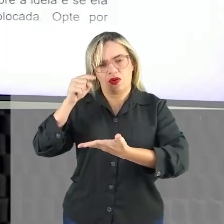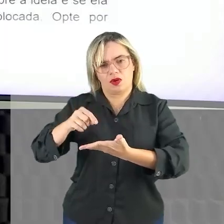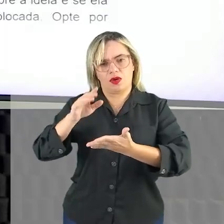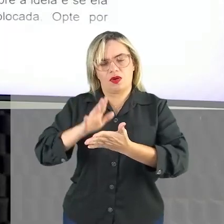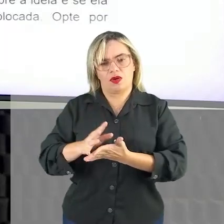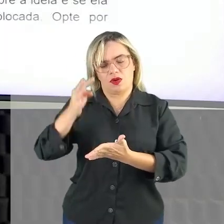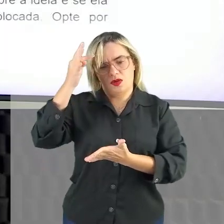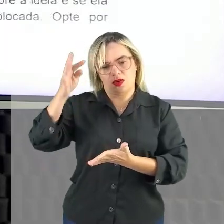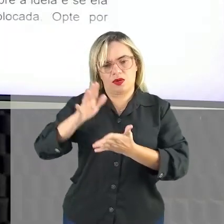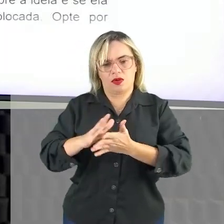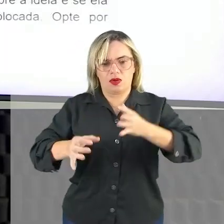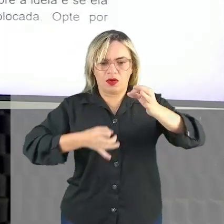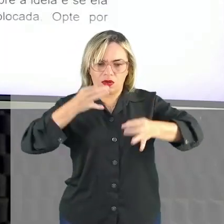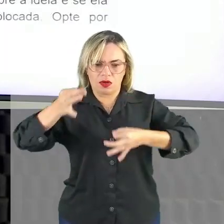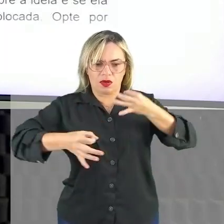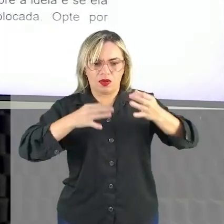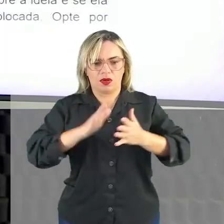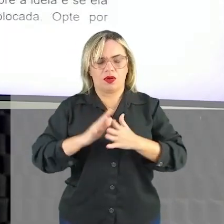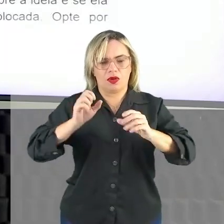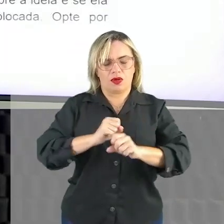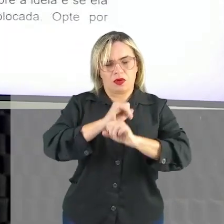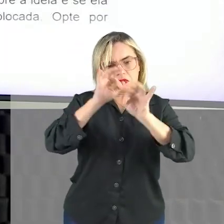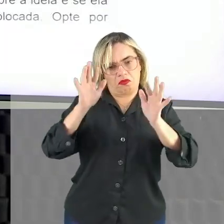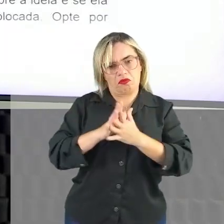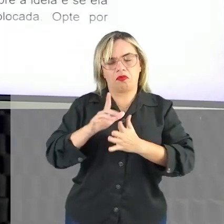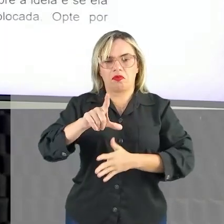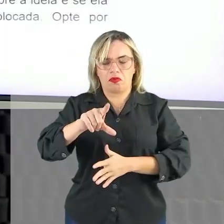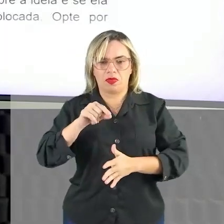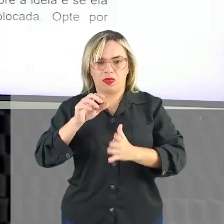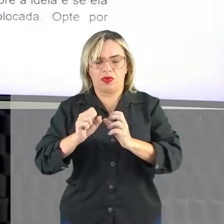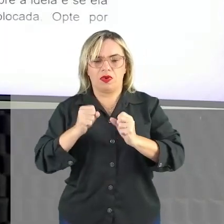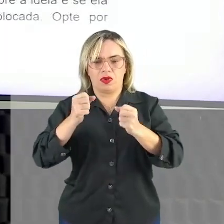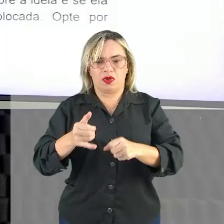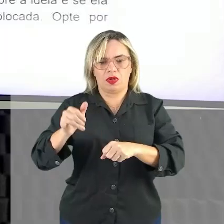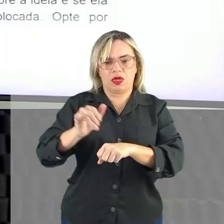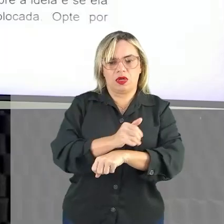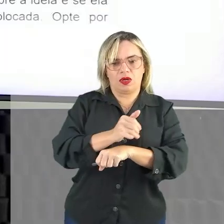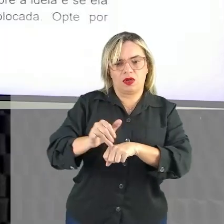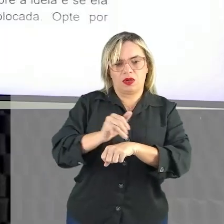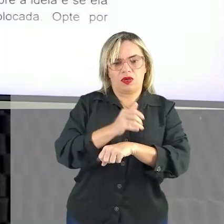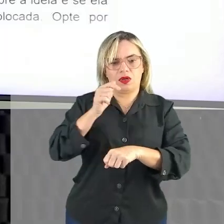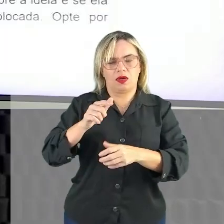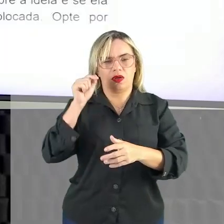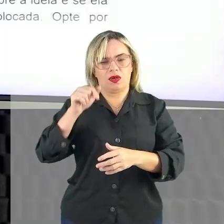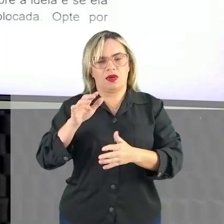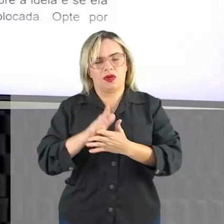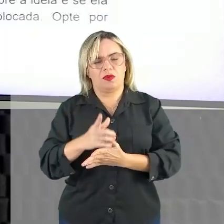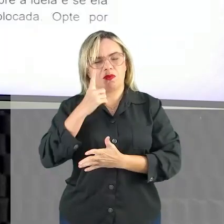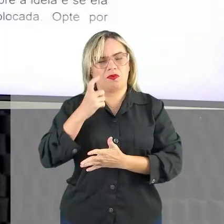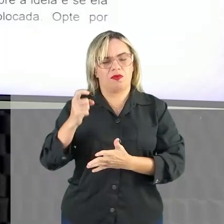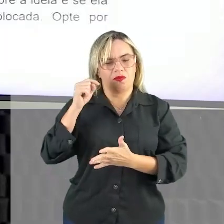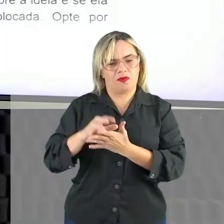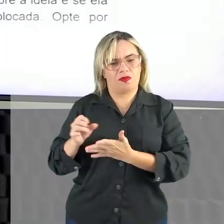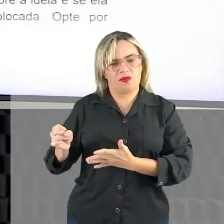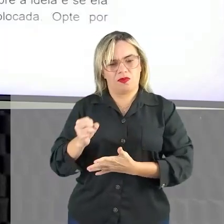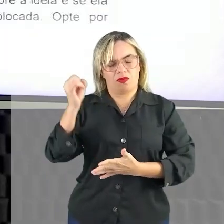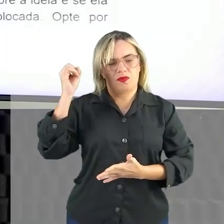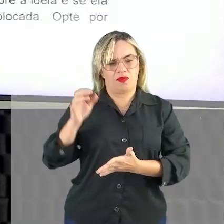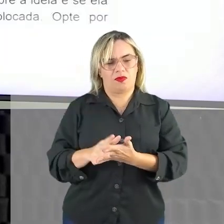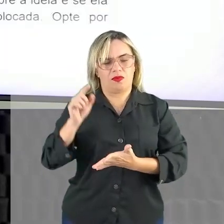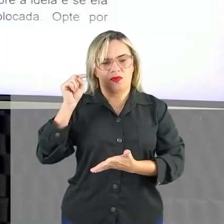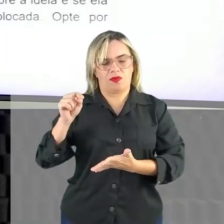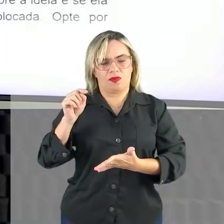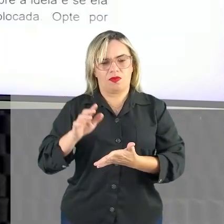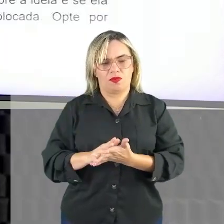E aí, opcionalmente e de maneira mais estratégica, é interessante que o legitimador